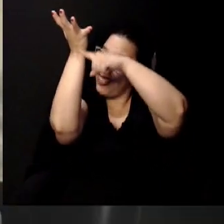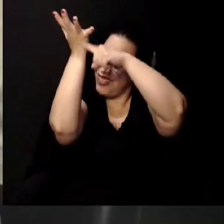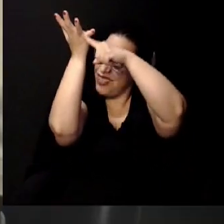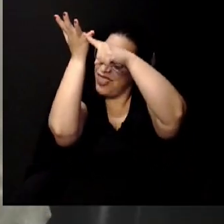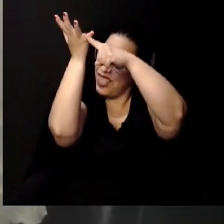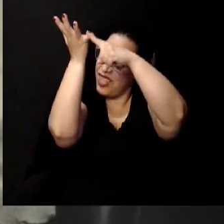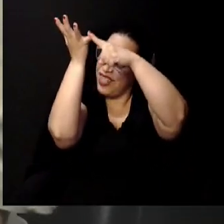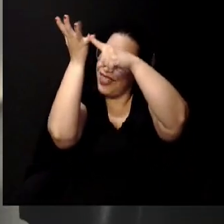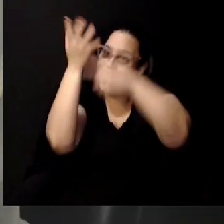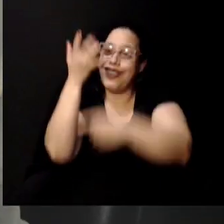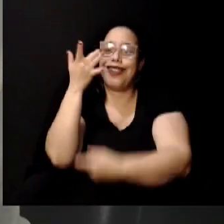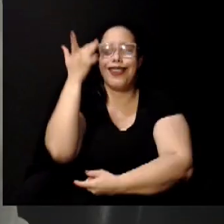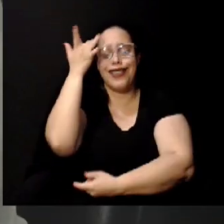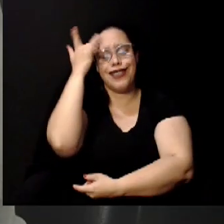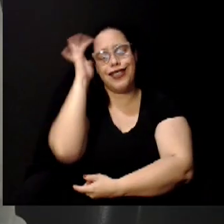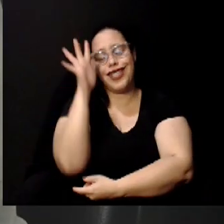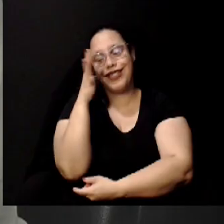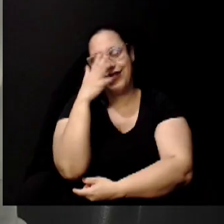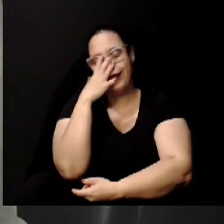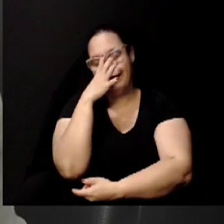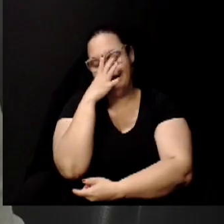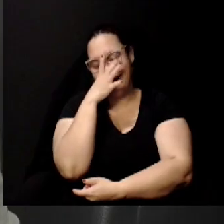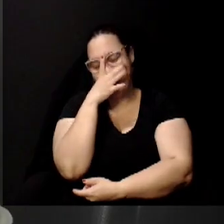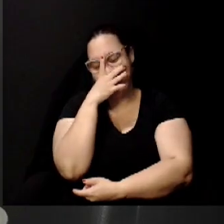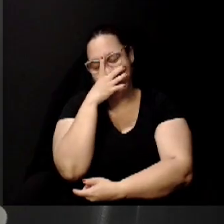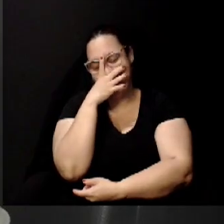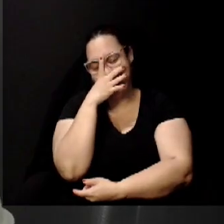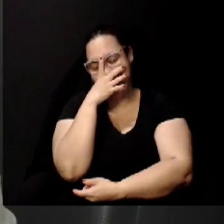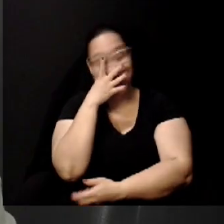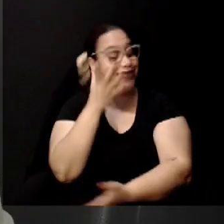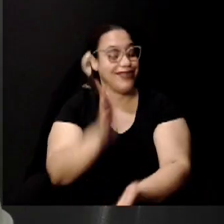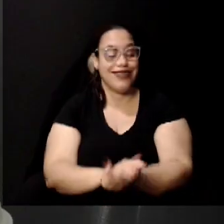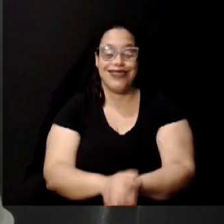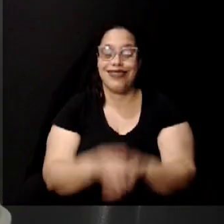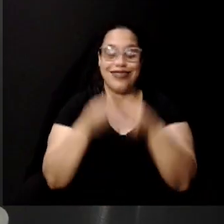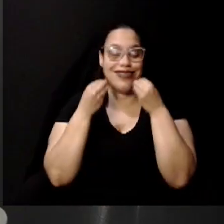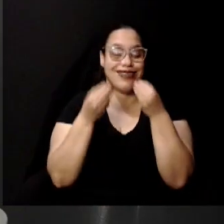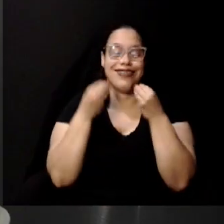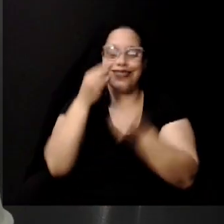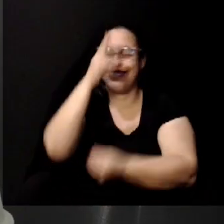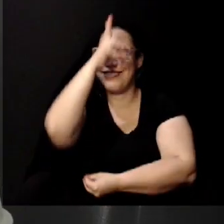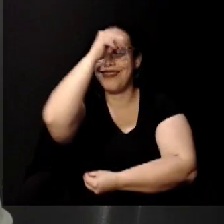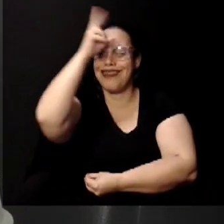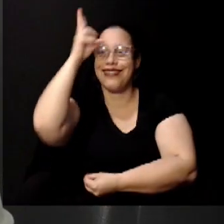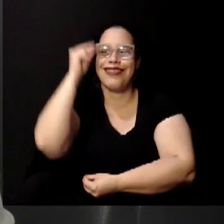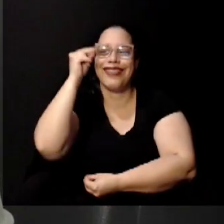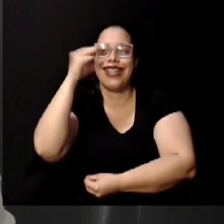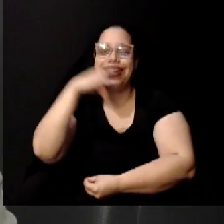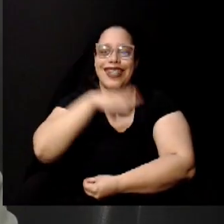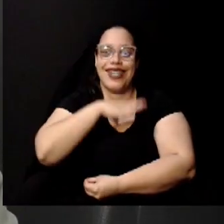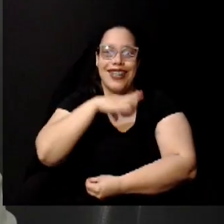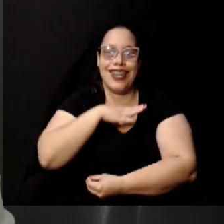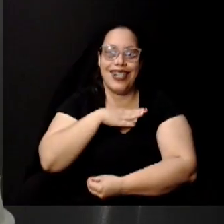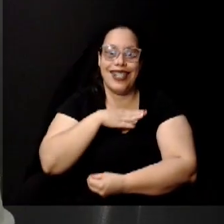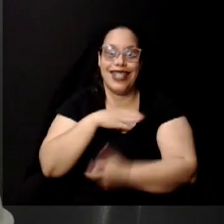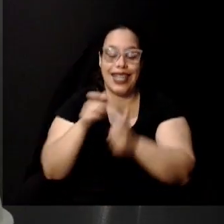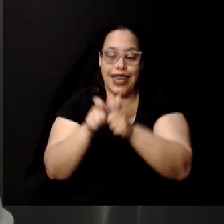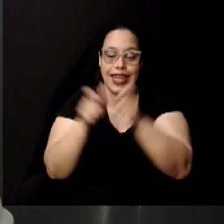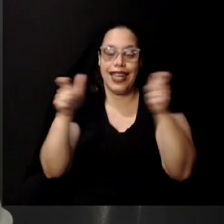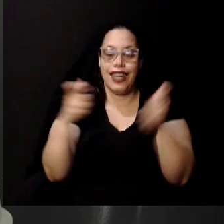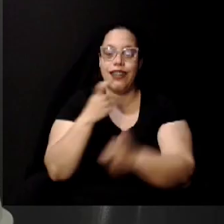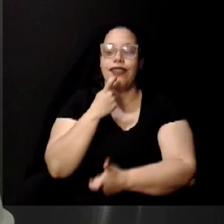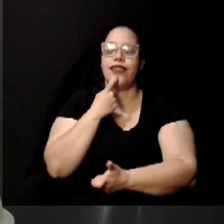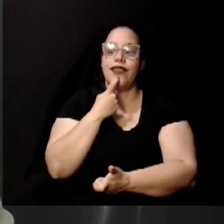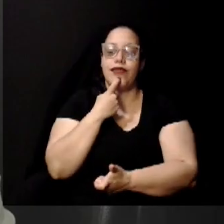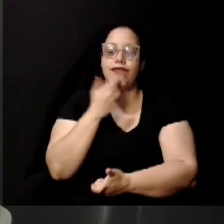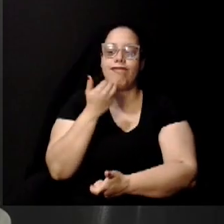a capacidade, eu não entendo como que uma prefeitura de uma cidade do tamanho de Campinas não consegue ter uma